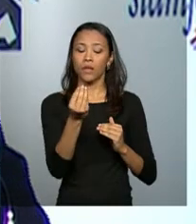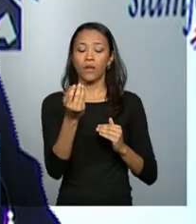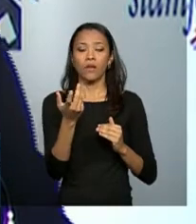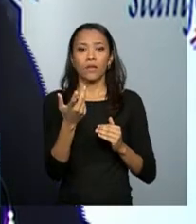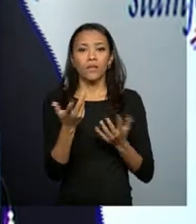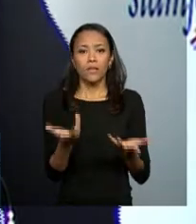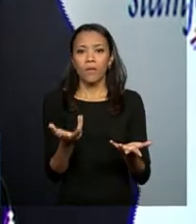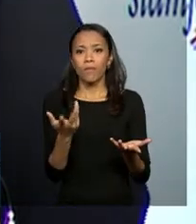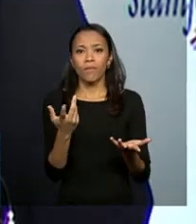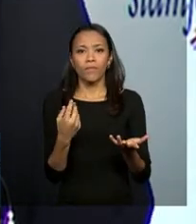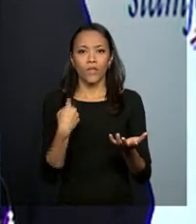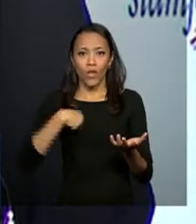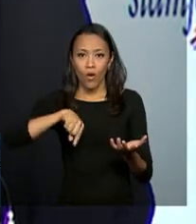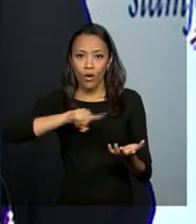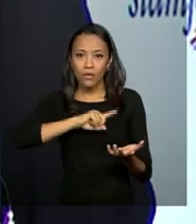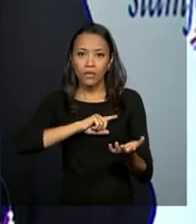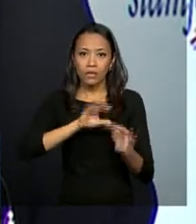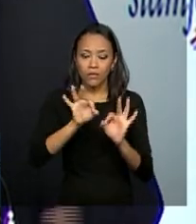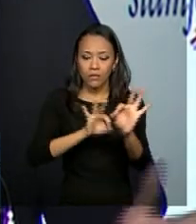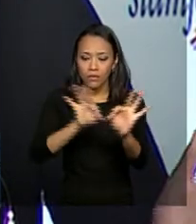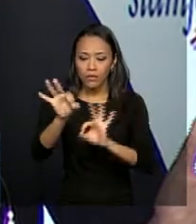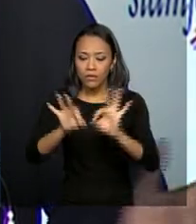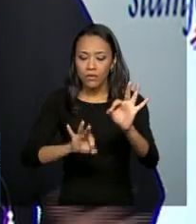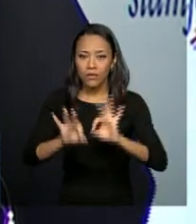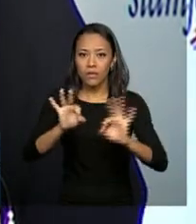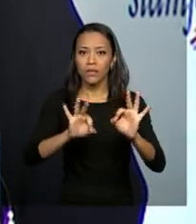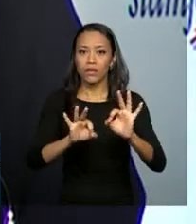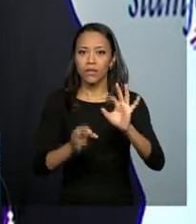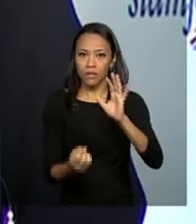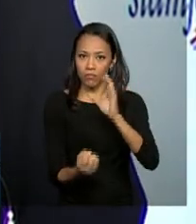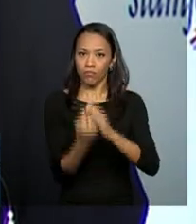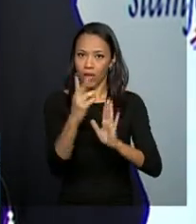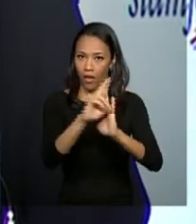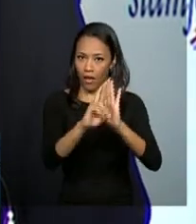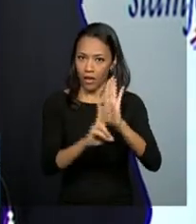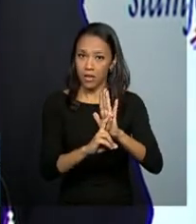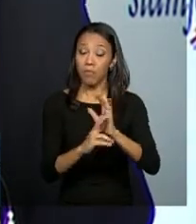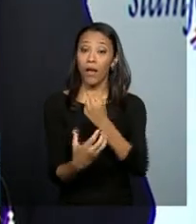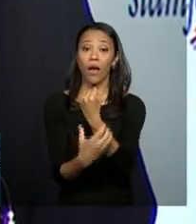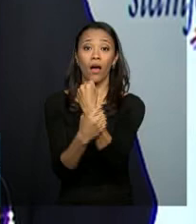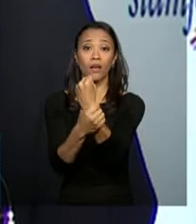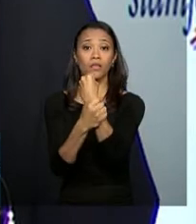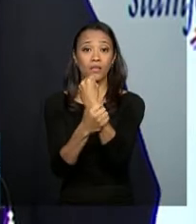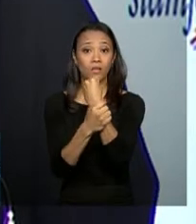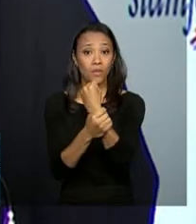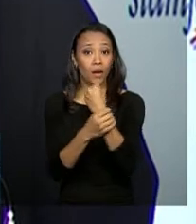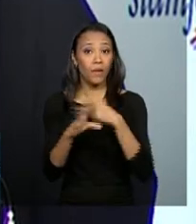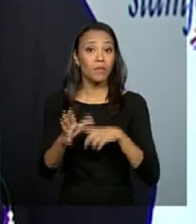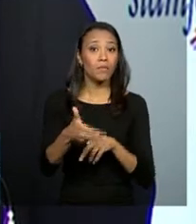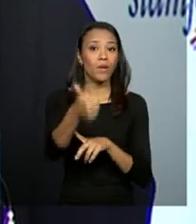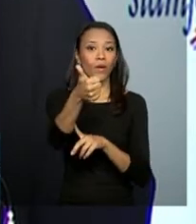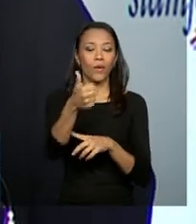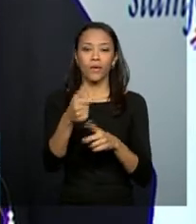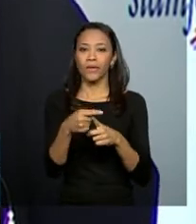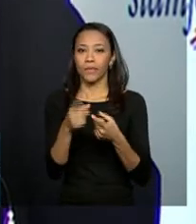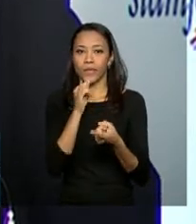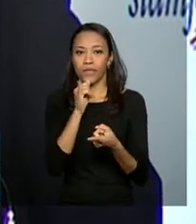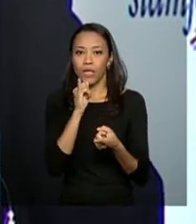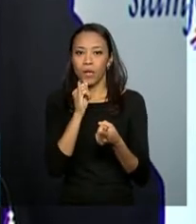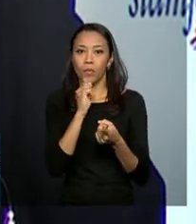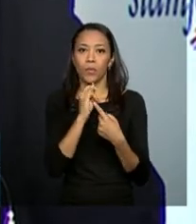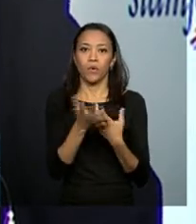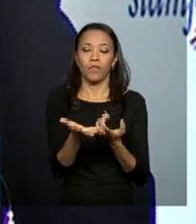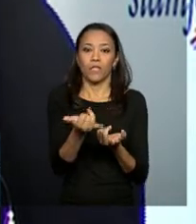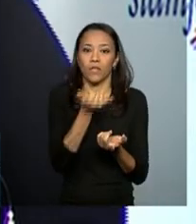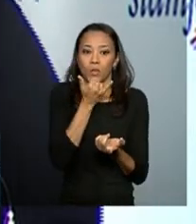desenhar medidas para garantir as melhores práticas, tanto em poupança de água quanto